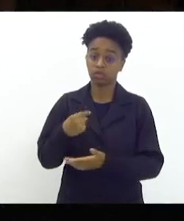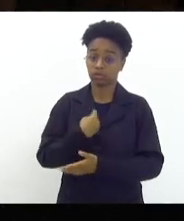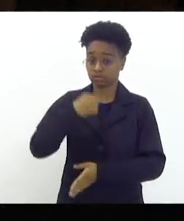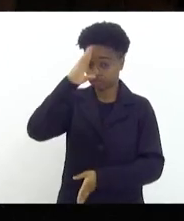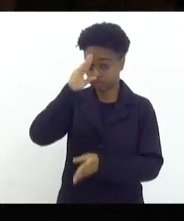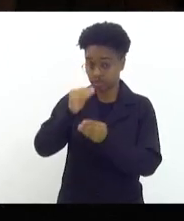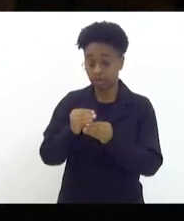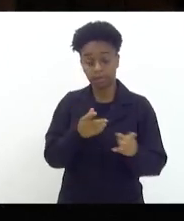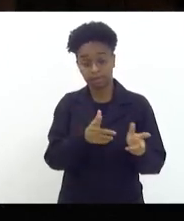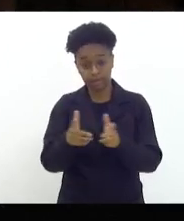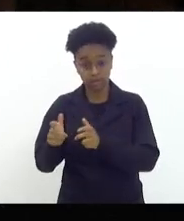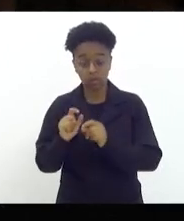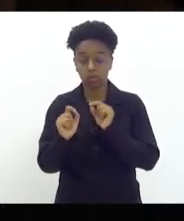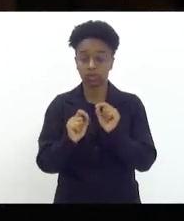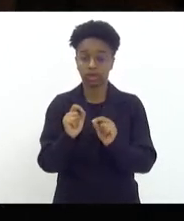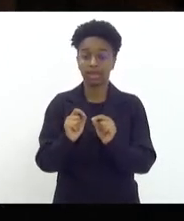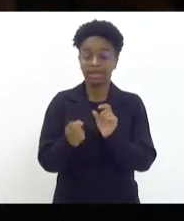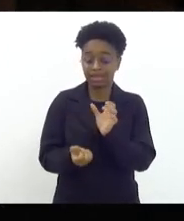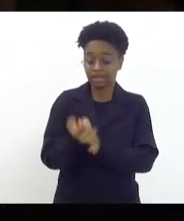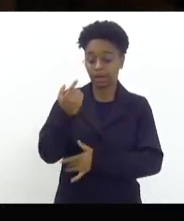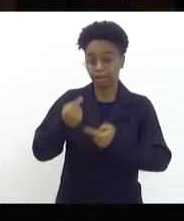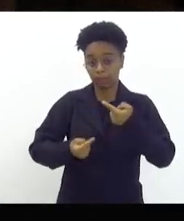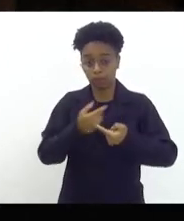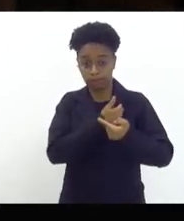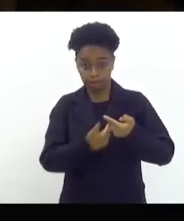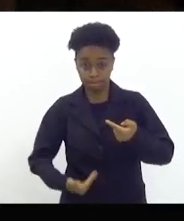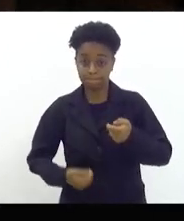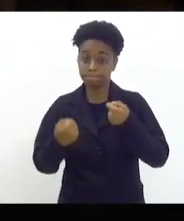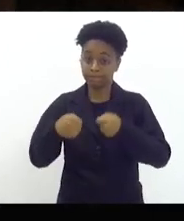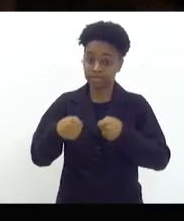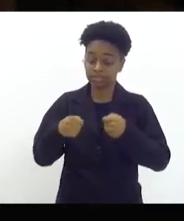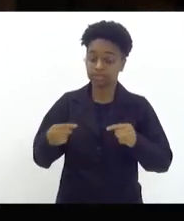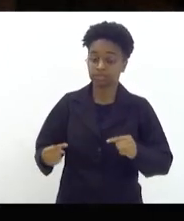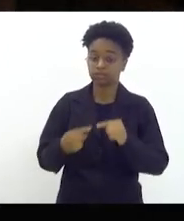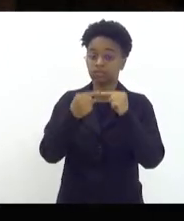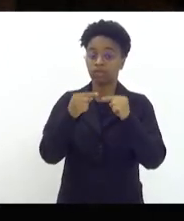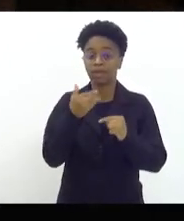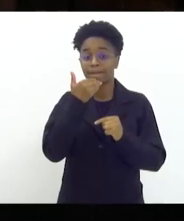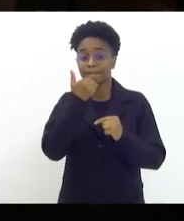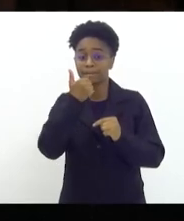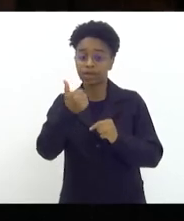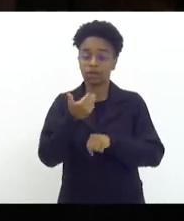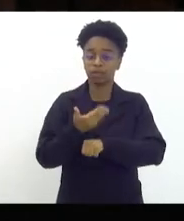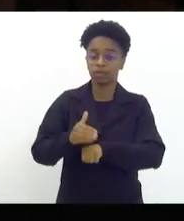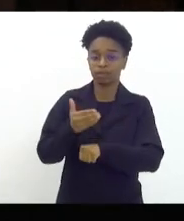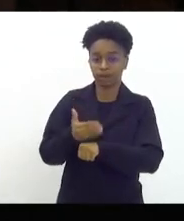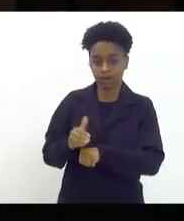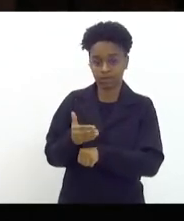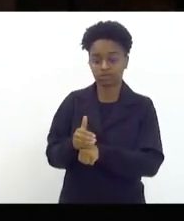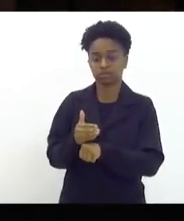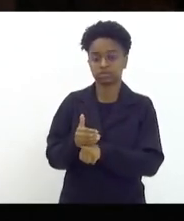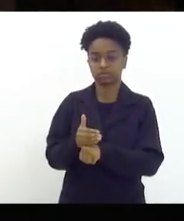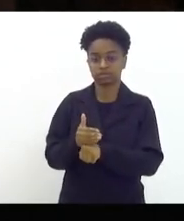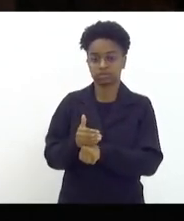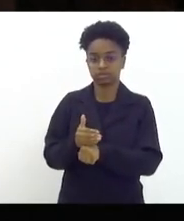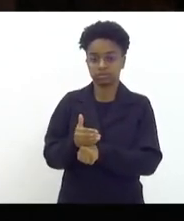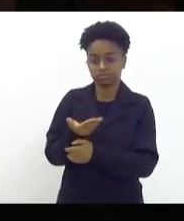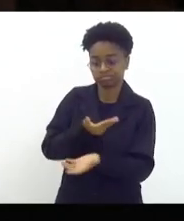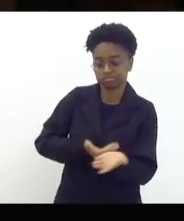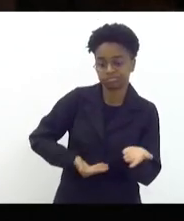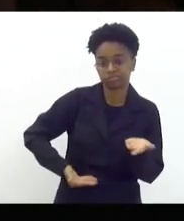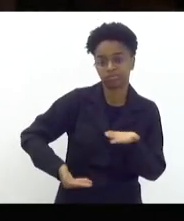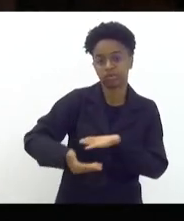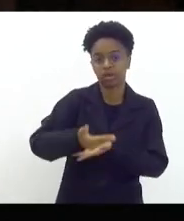desse mandato que é a formulação de políticas públicas devem ser orientada pelas melhores práticas transversais